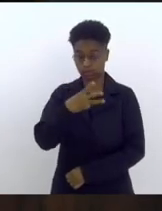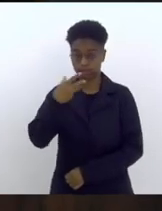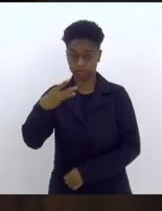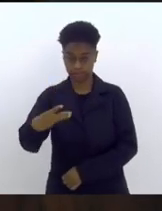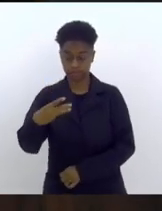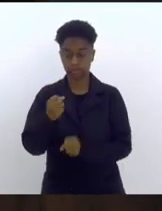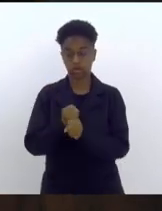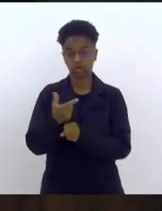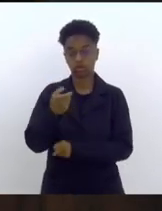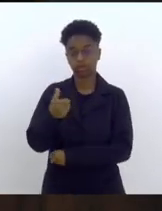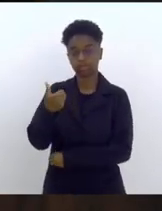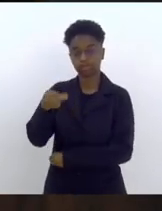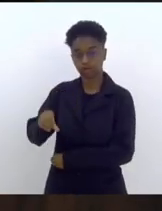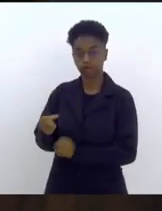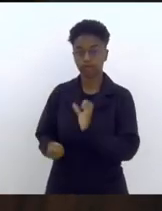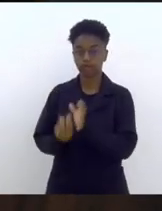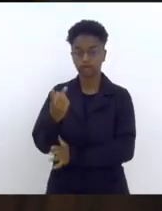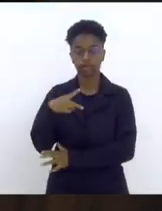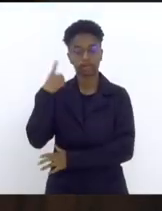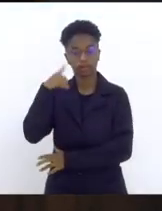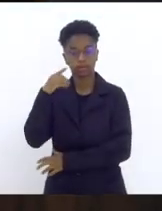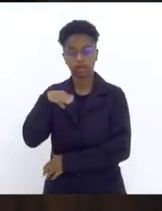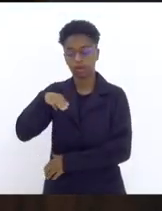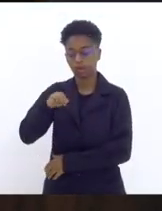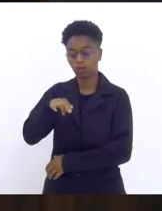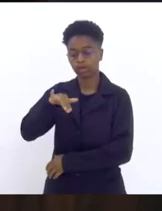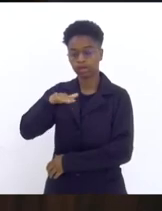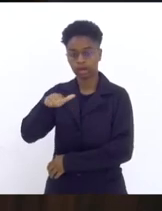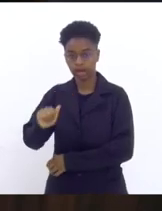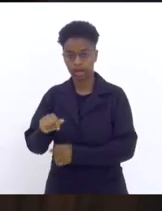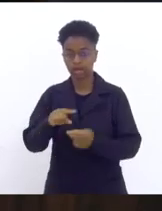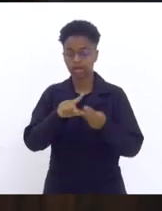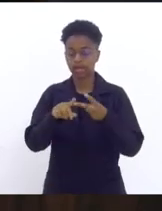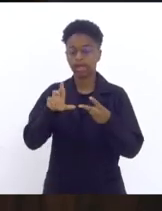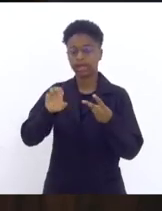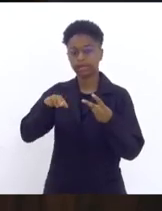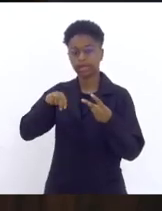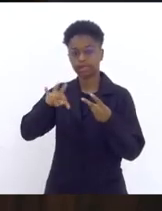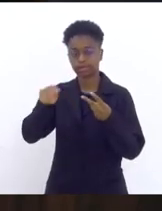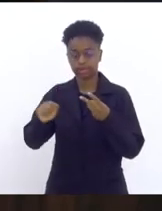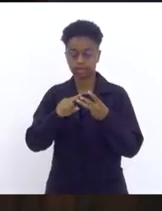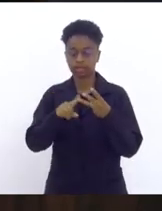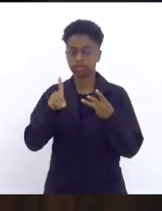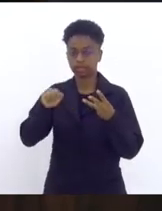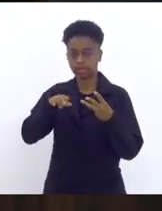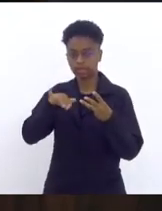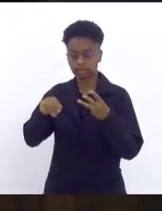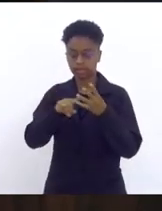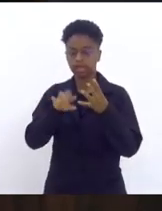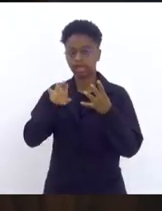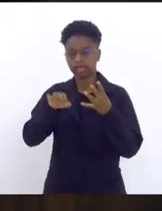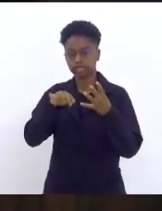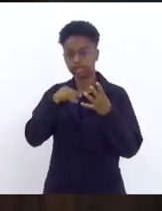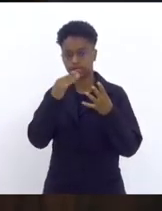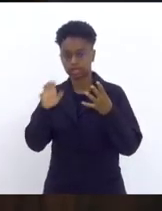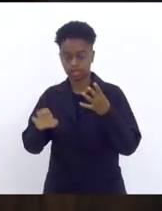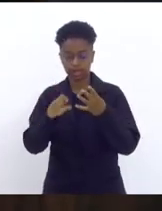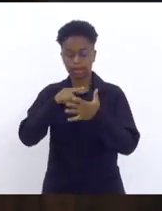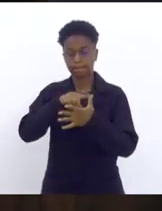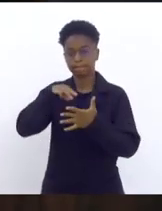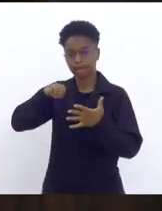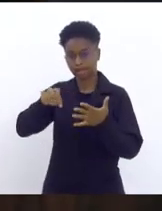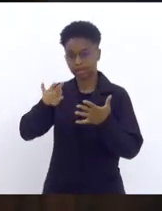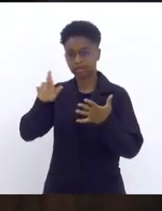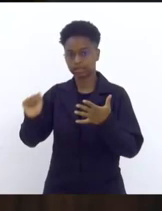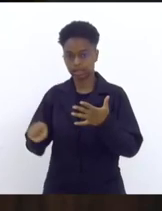de autoria das deputadas Mônica Francisco Renato Souza Dani Monteiro enfermeira Rejane Marta Rocha